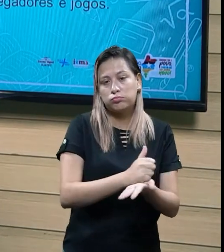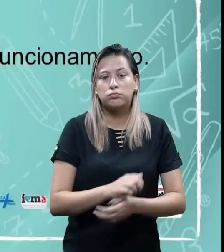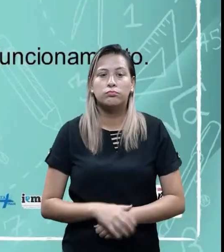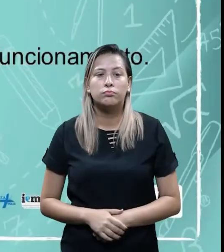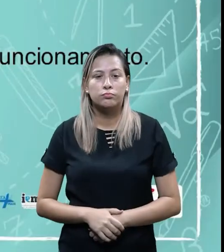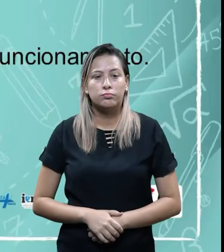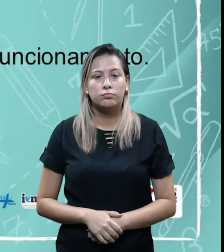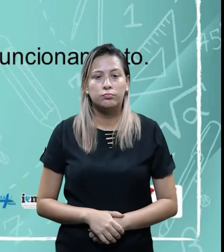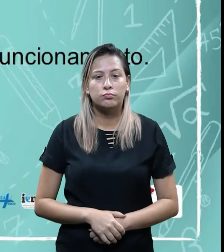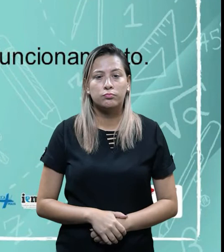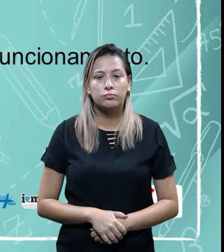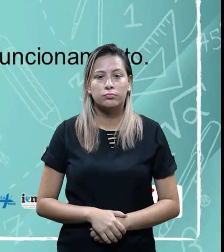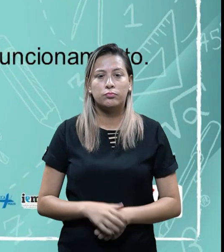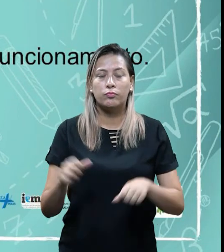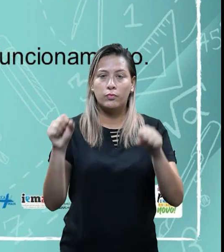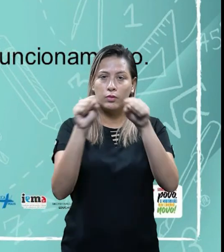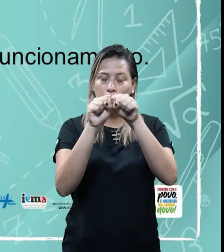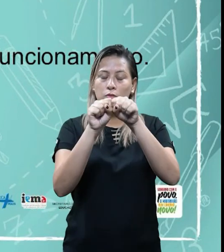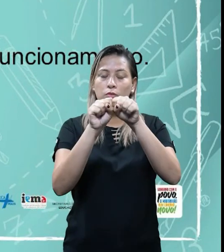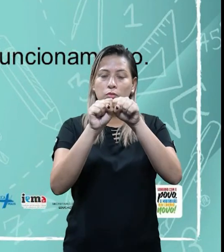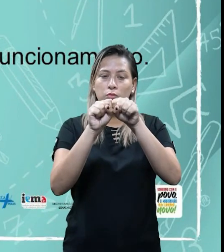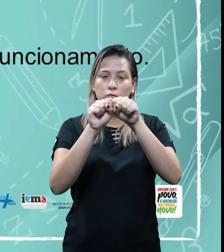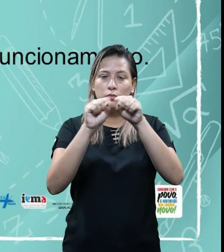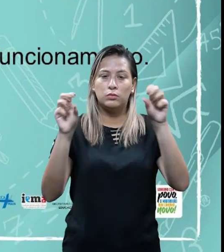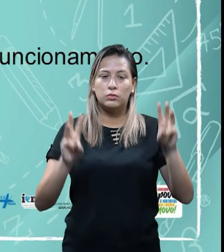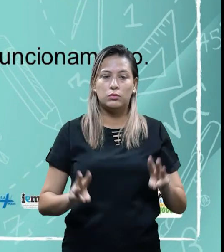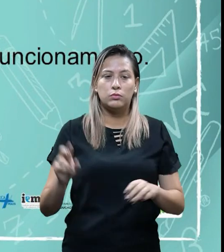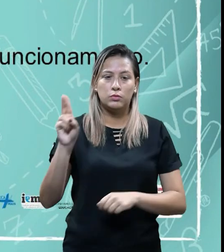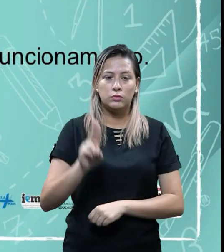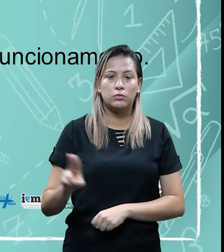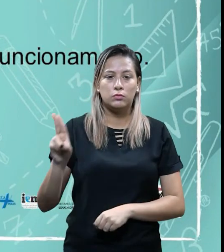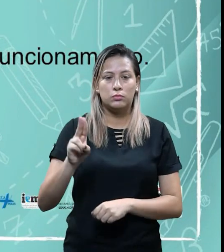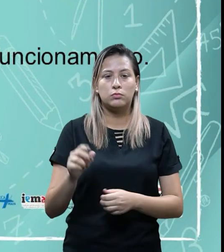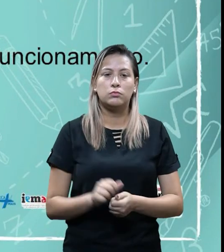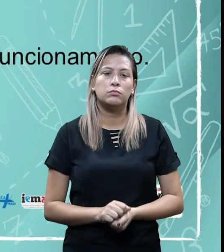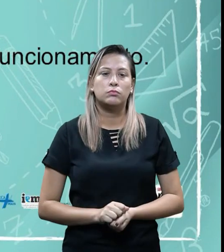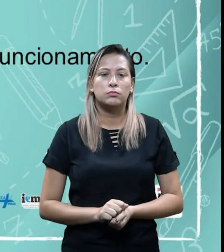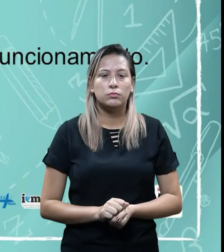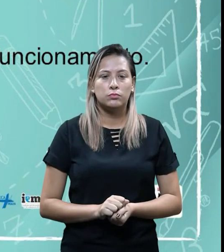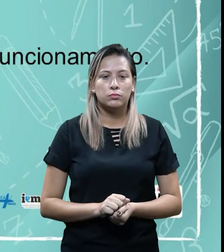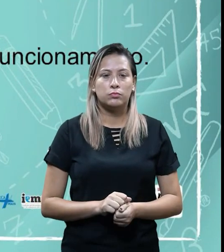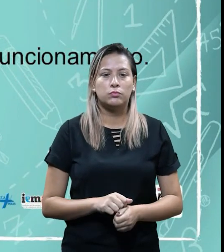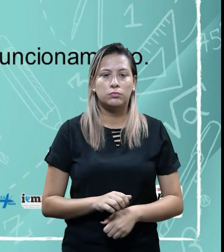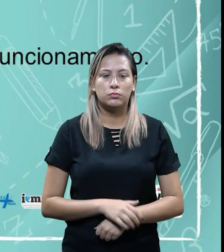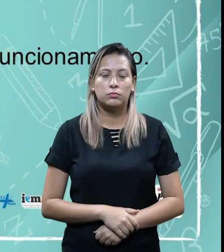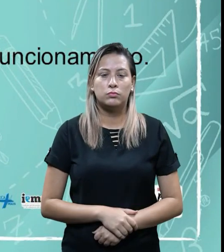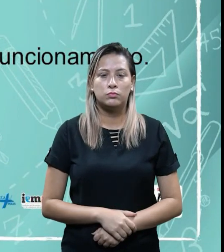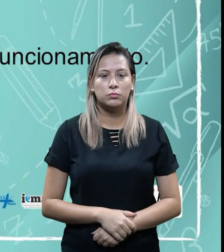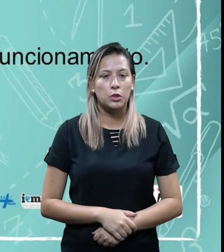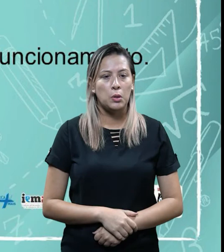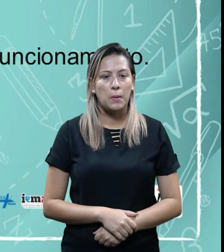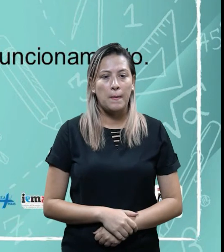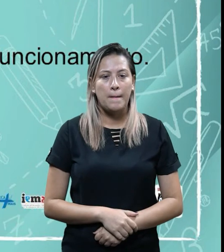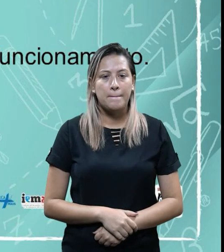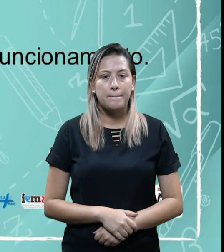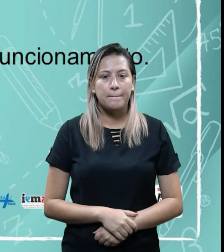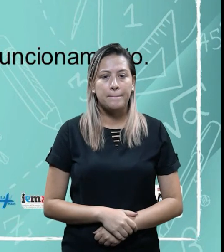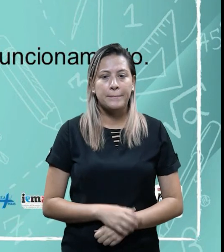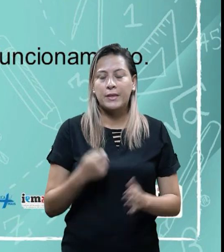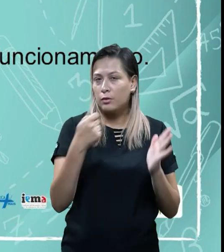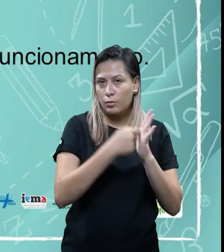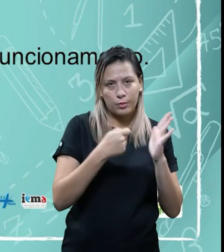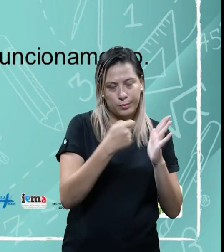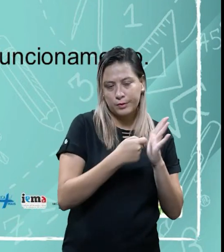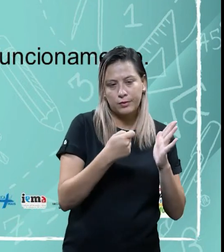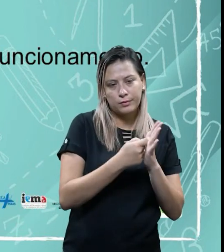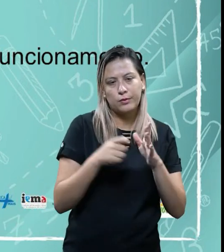funcionar. Os softwares utilitários, qualquer programa não obrigatório para o funcionamento do computador. É considerado extremamente